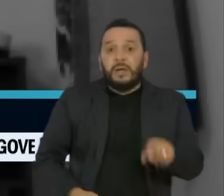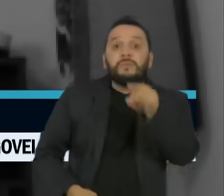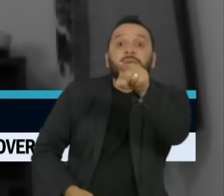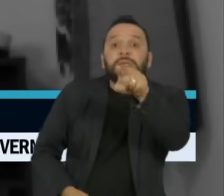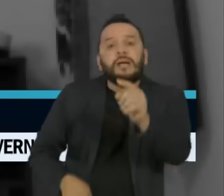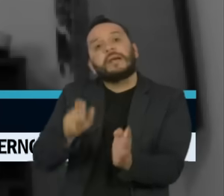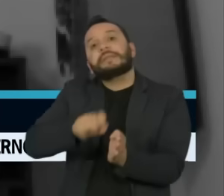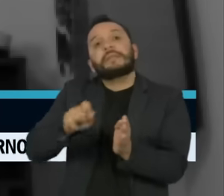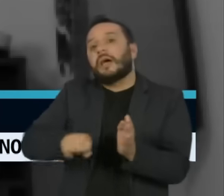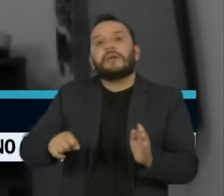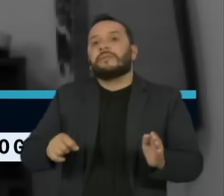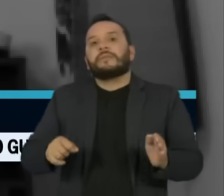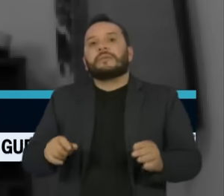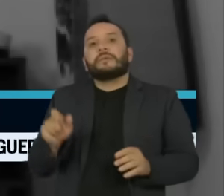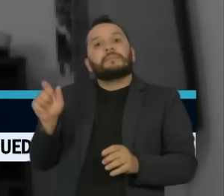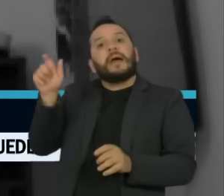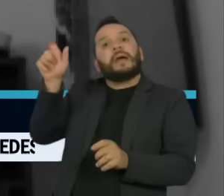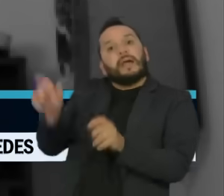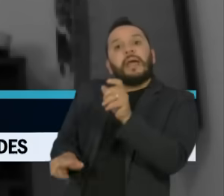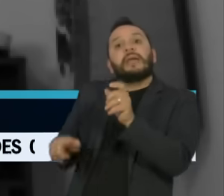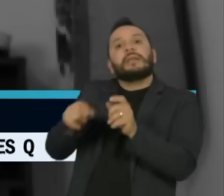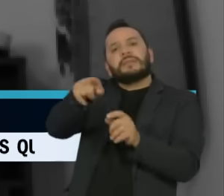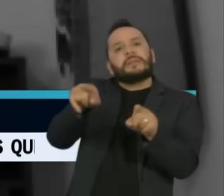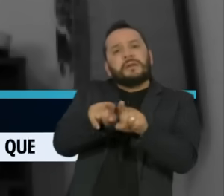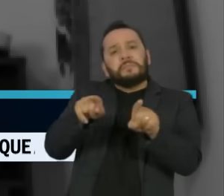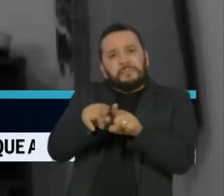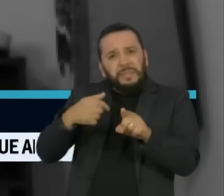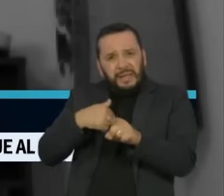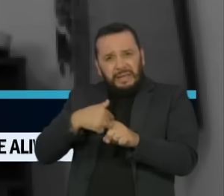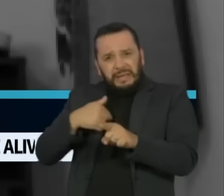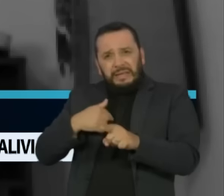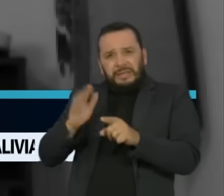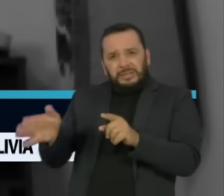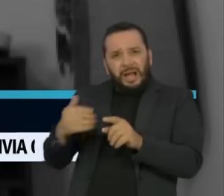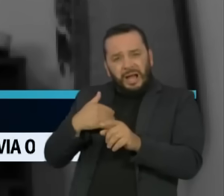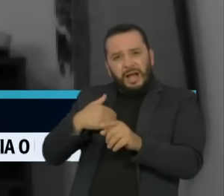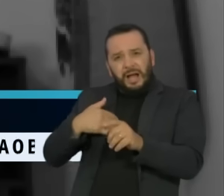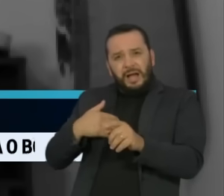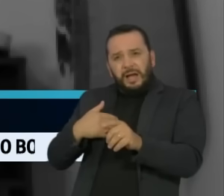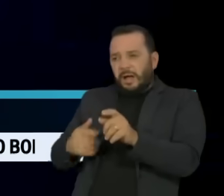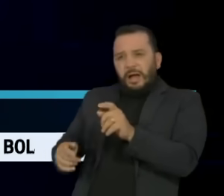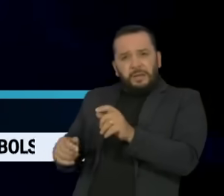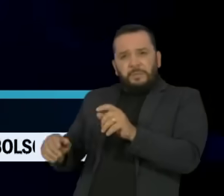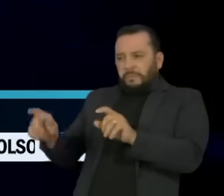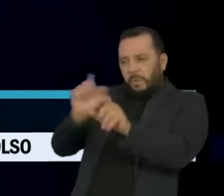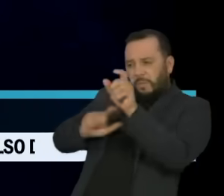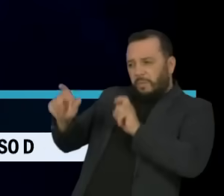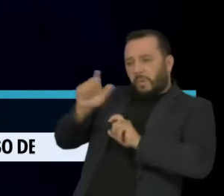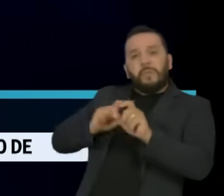escreve? E para onde você escorre quando esse mar palavra transborda?